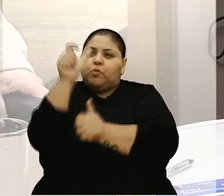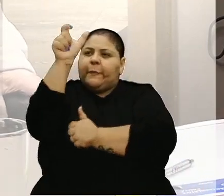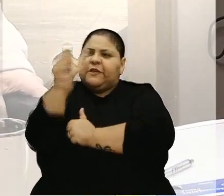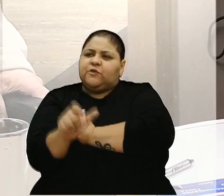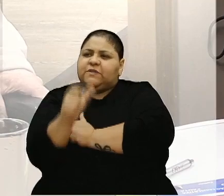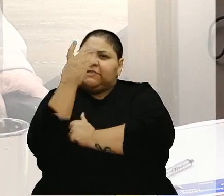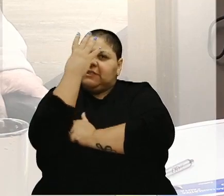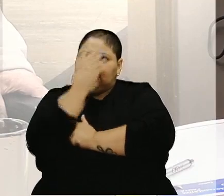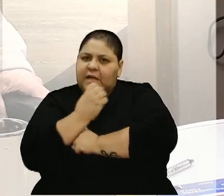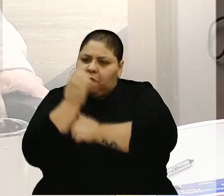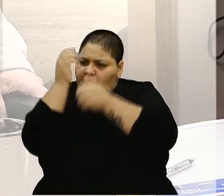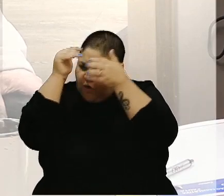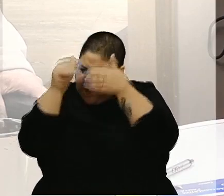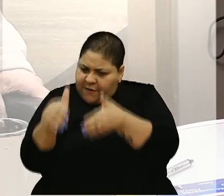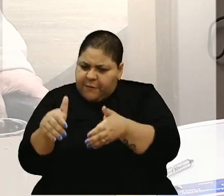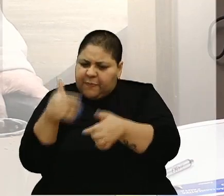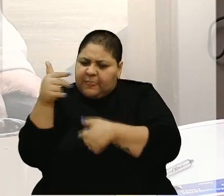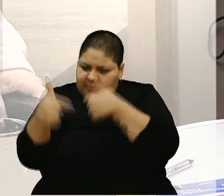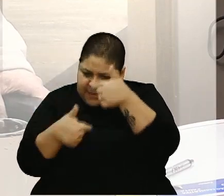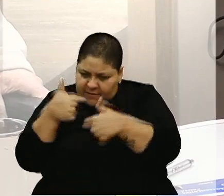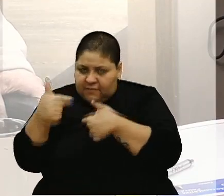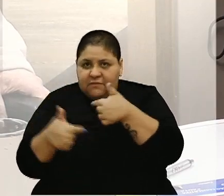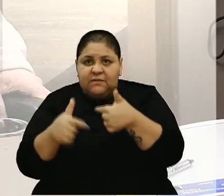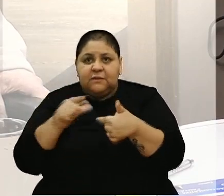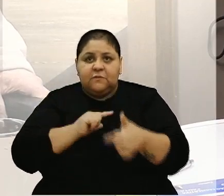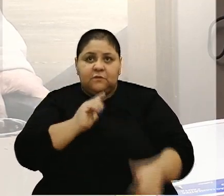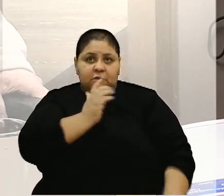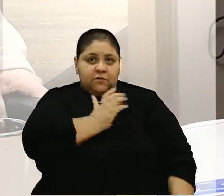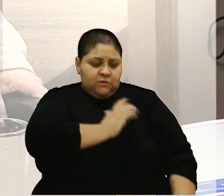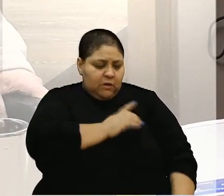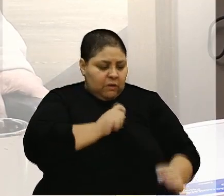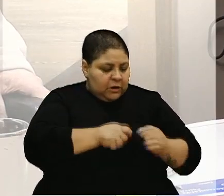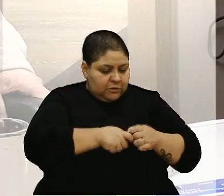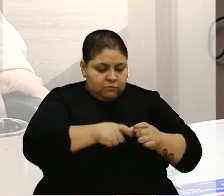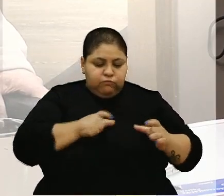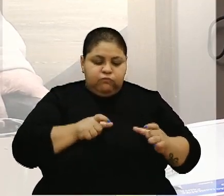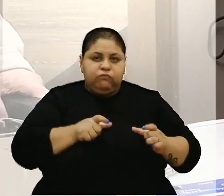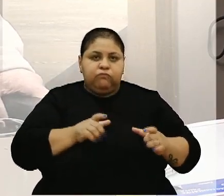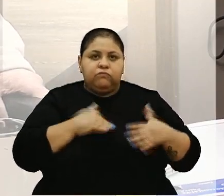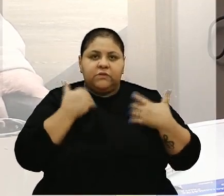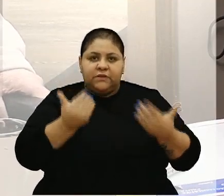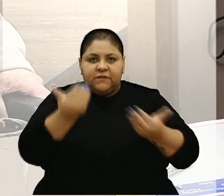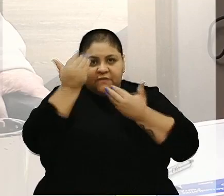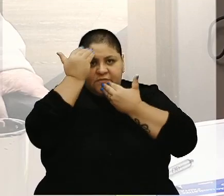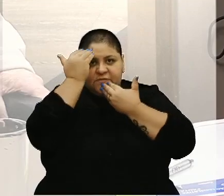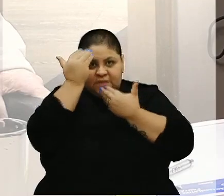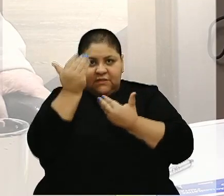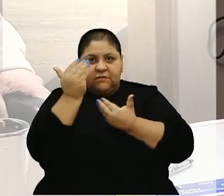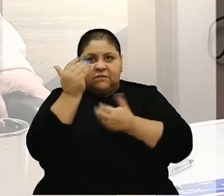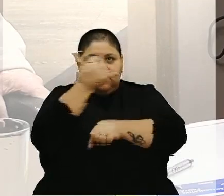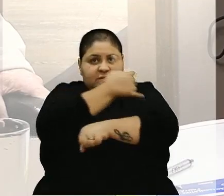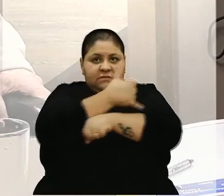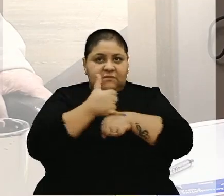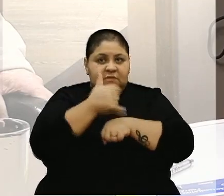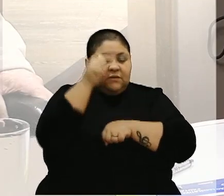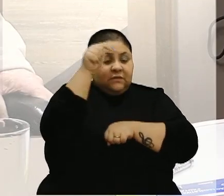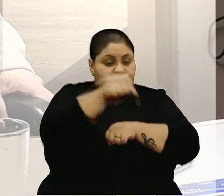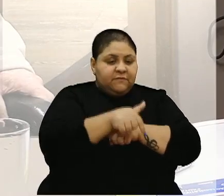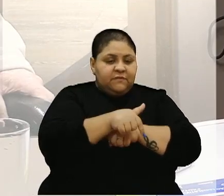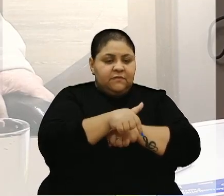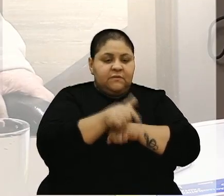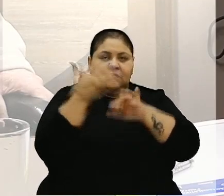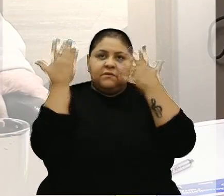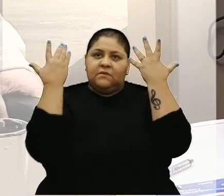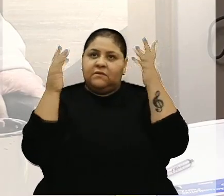sério, dedicado, trabalhador e tem um coração enorme. Então, obrigada pela tua passagem aqui e